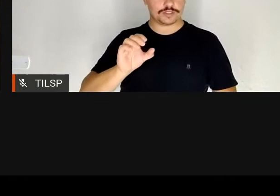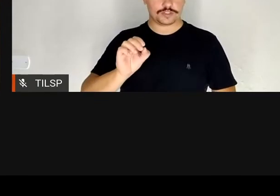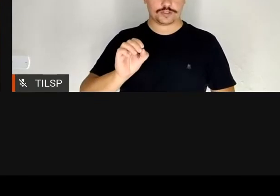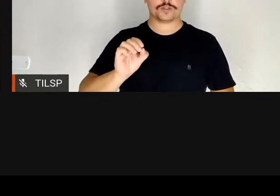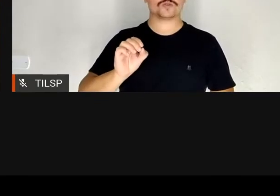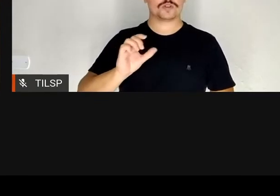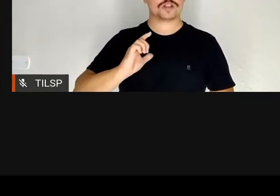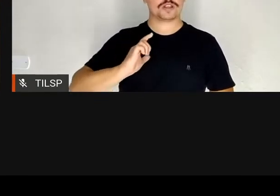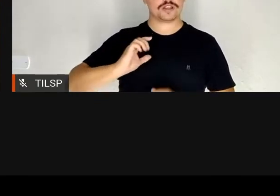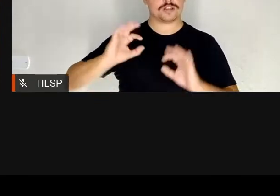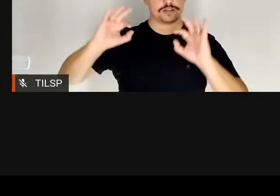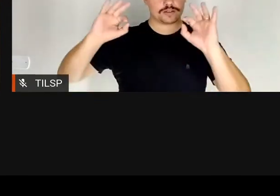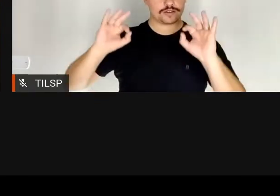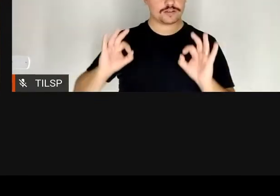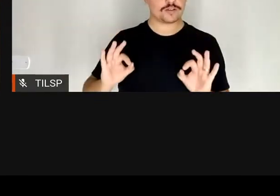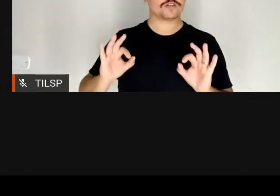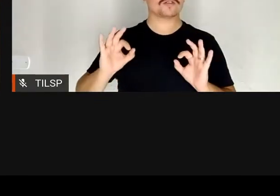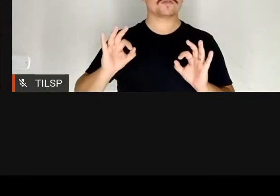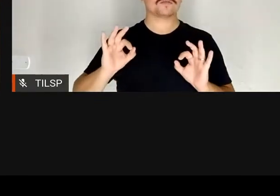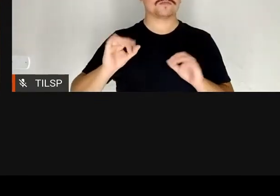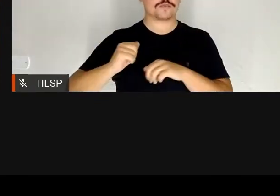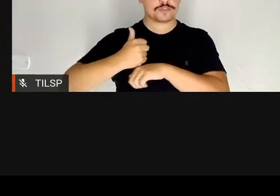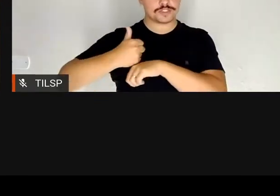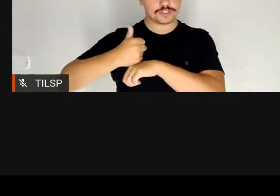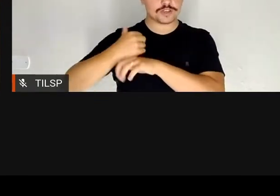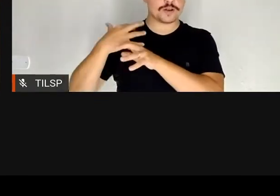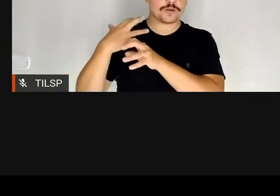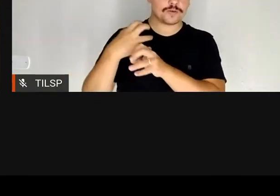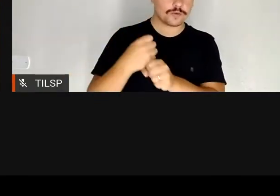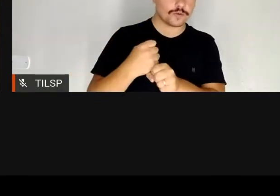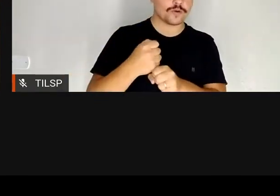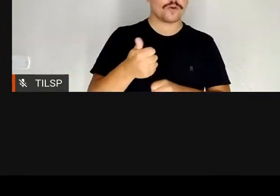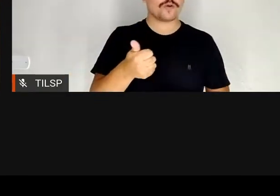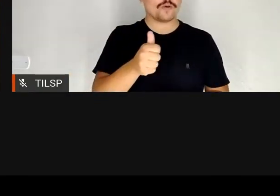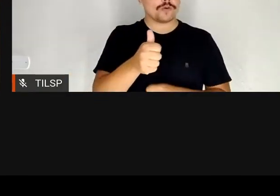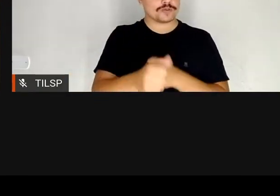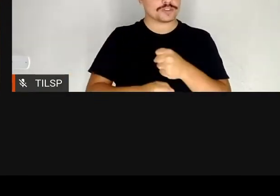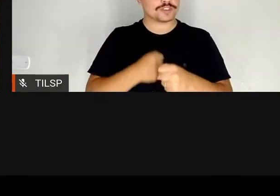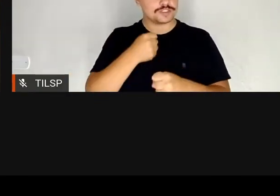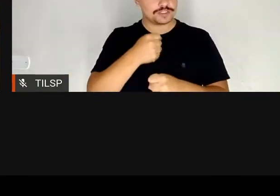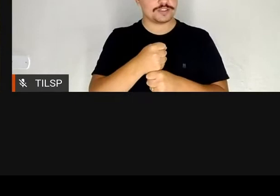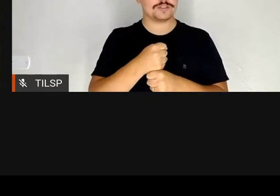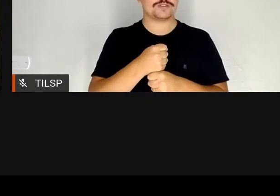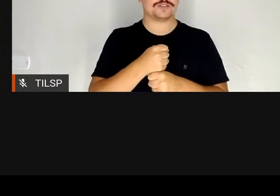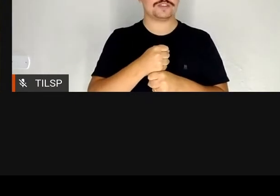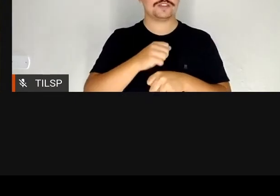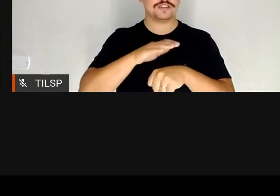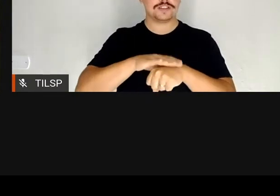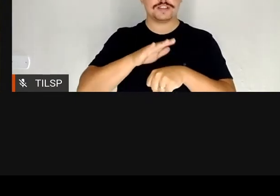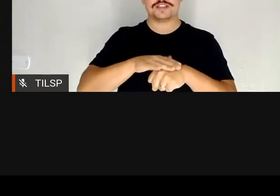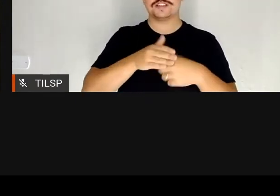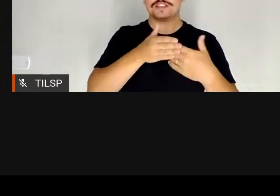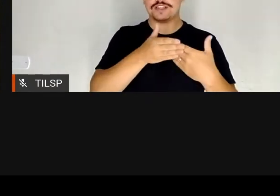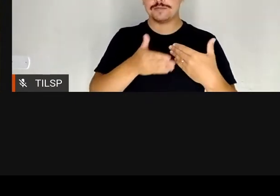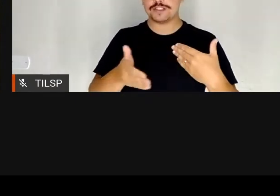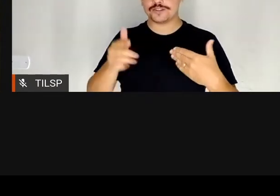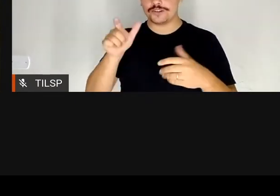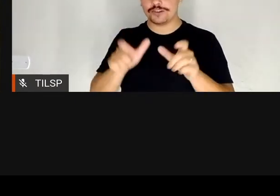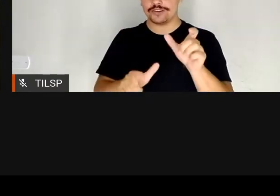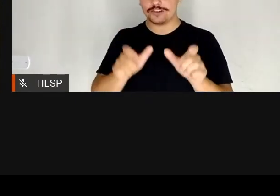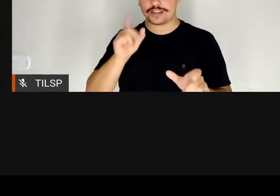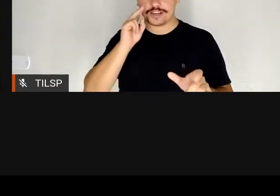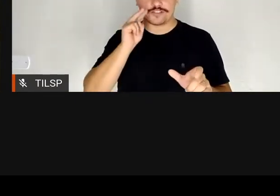de 11 anos na revista Cruzeiro, né, que é o seu período intenso de produção